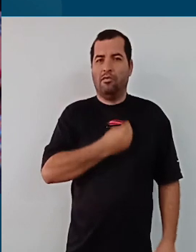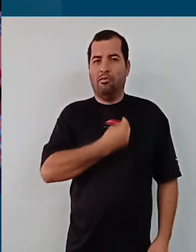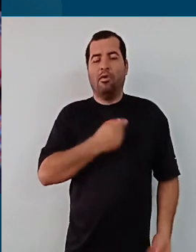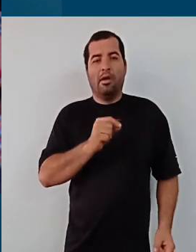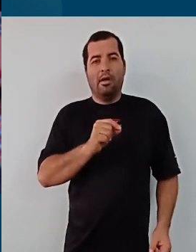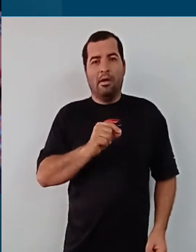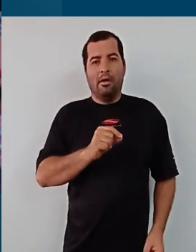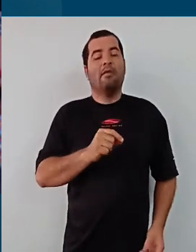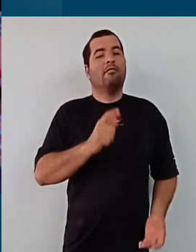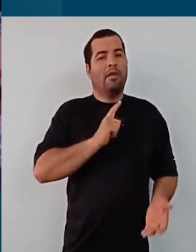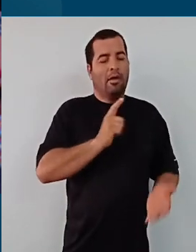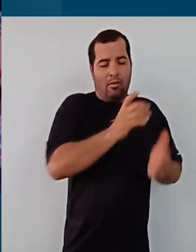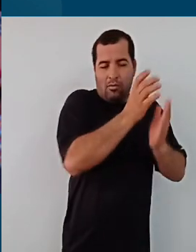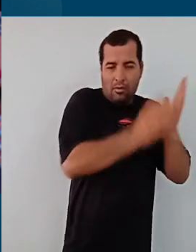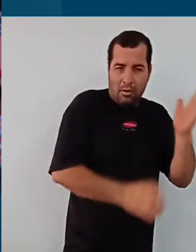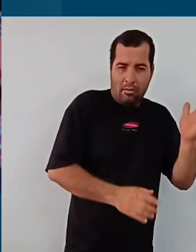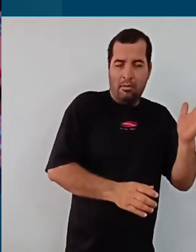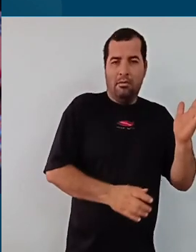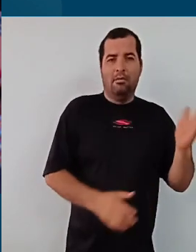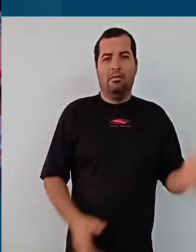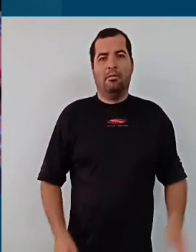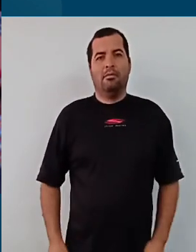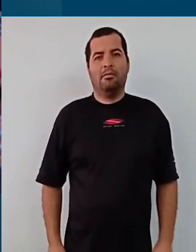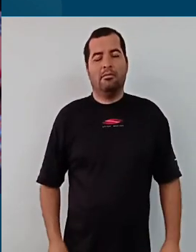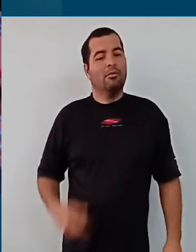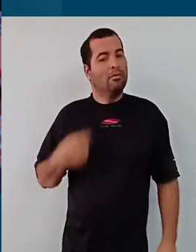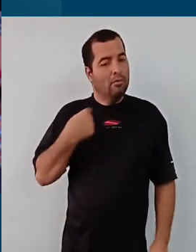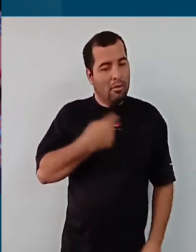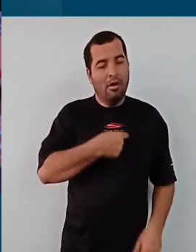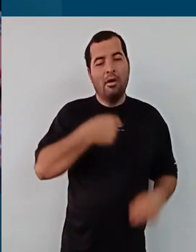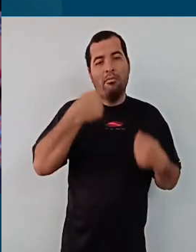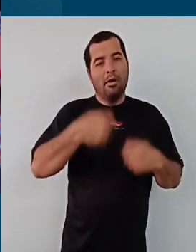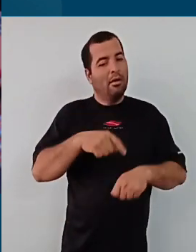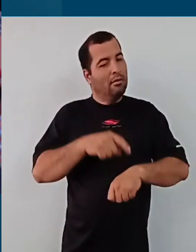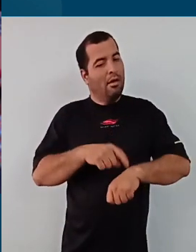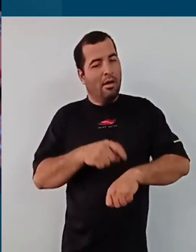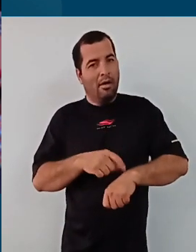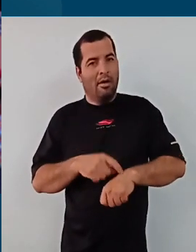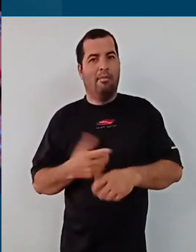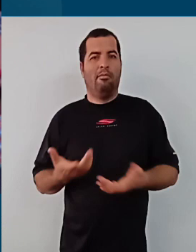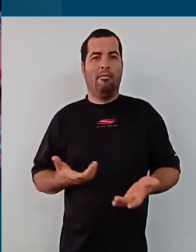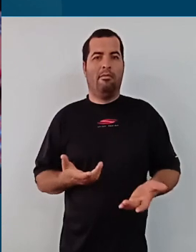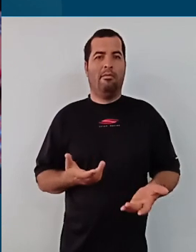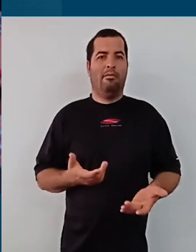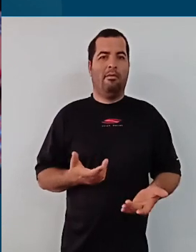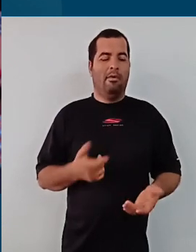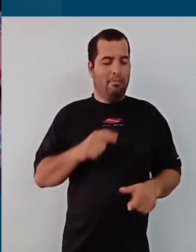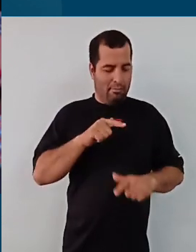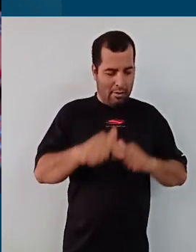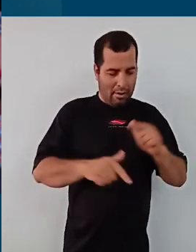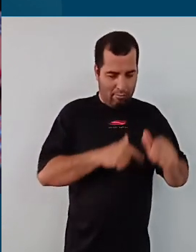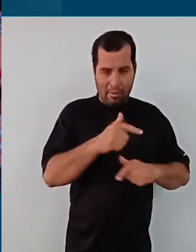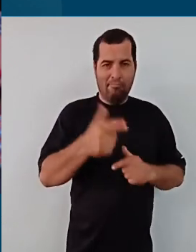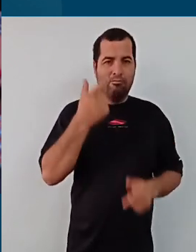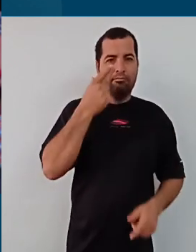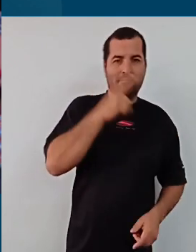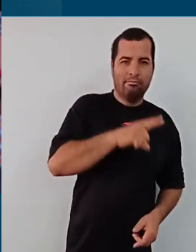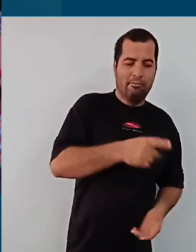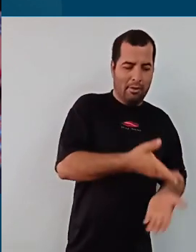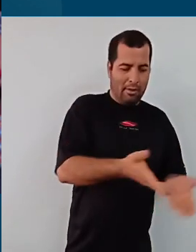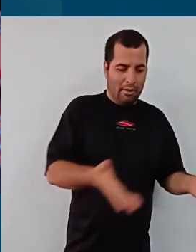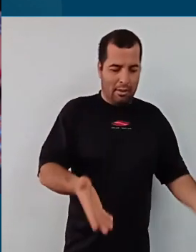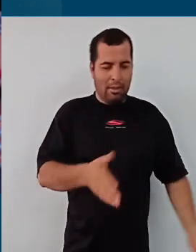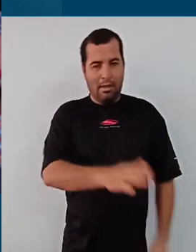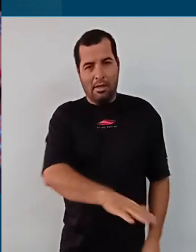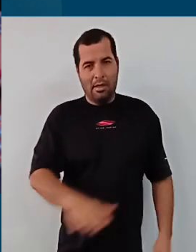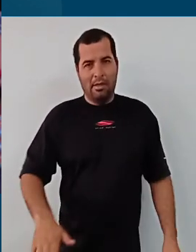no currículo, e a gente vai precisar de muito mais tempo para poder fazer esse trabalho com essas crianças. Não tem como a